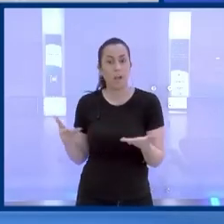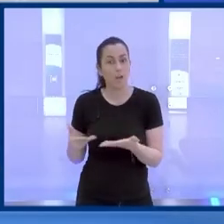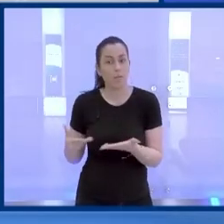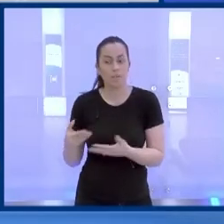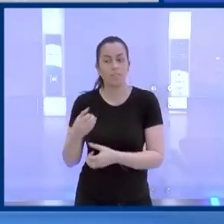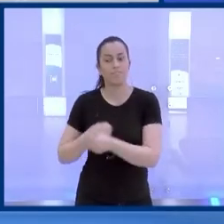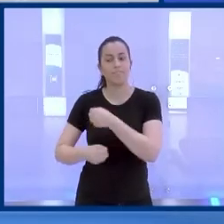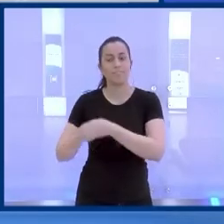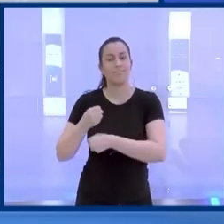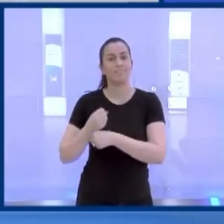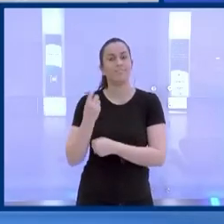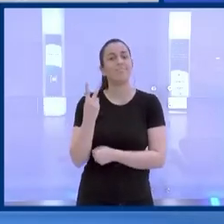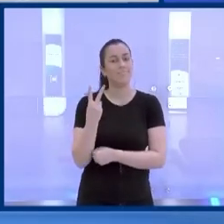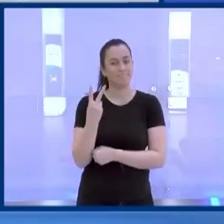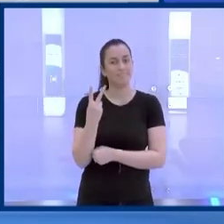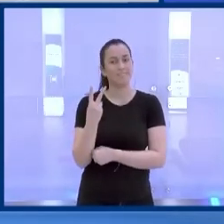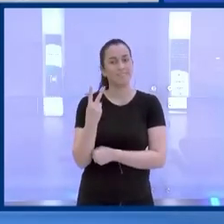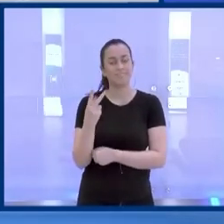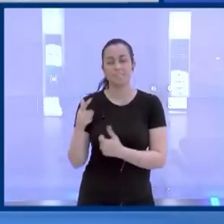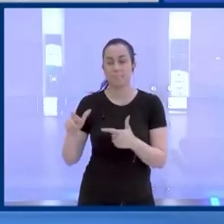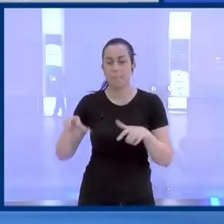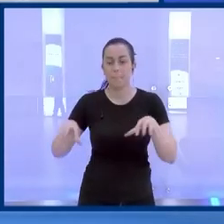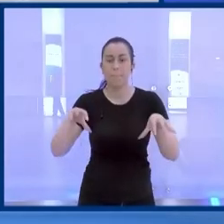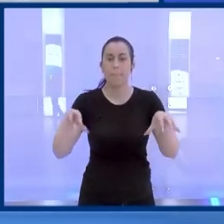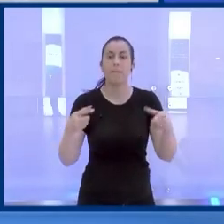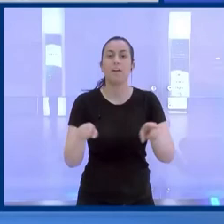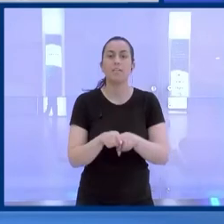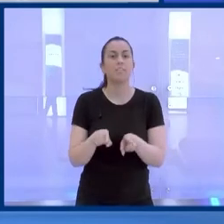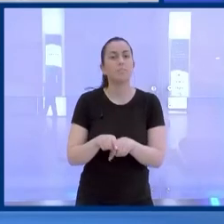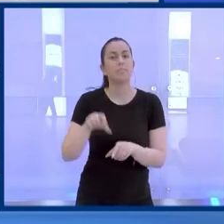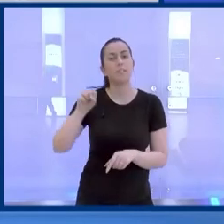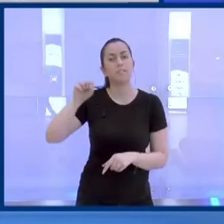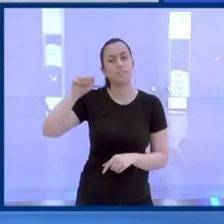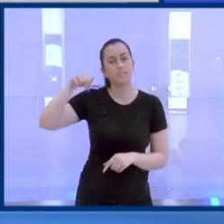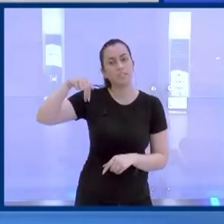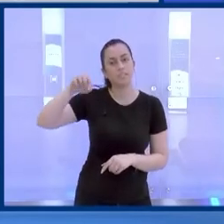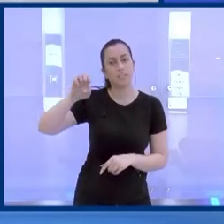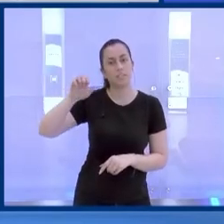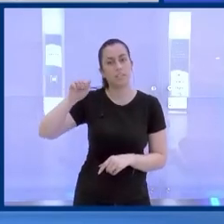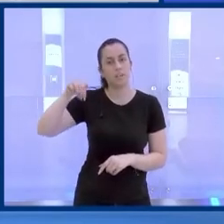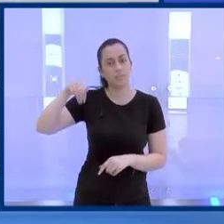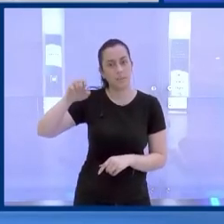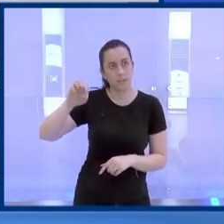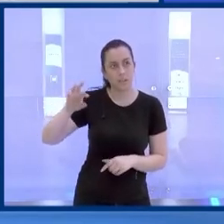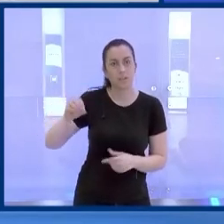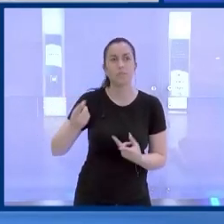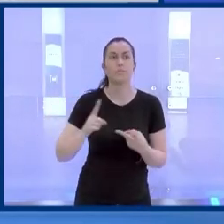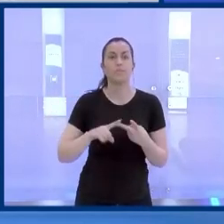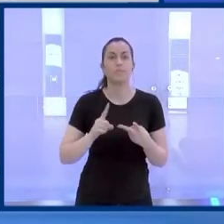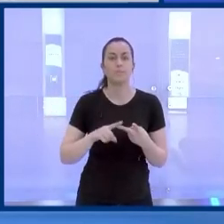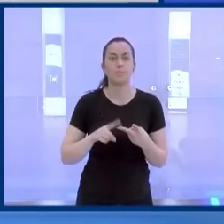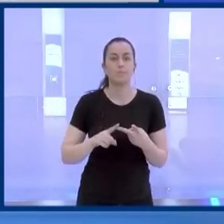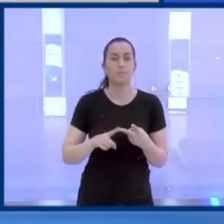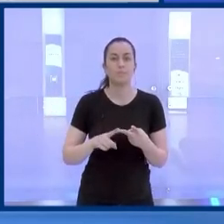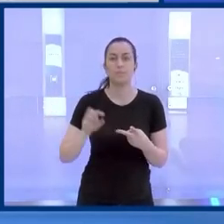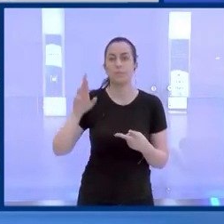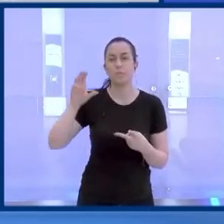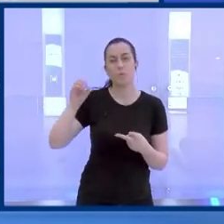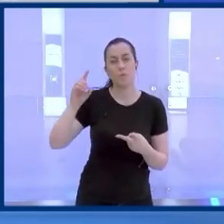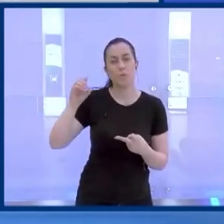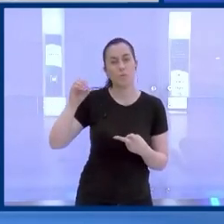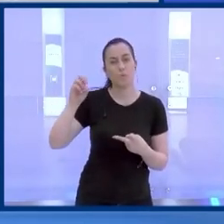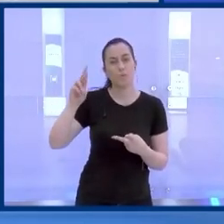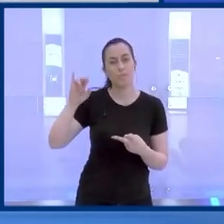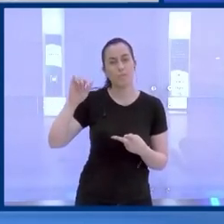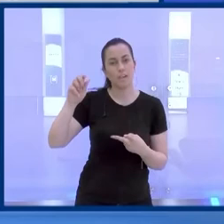É o que estamos fazendo em outros segmentos importantes, como saneamento, como setor rodoviário. Nossa expectativa é que, muito